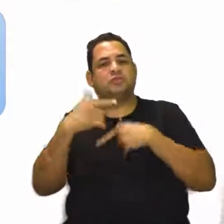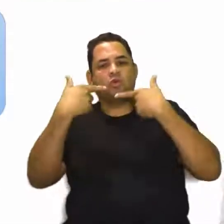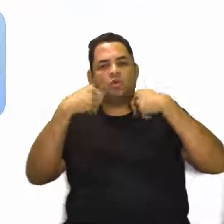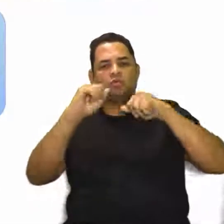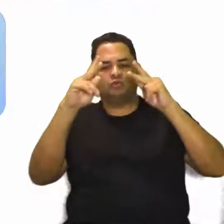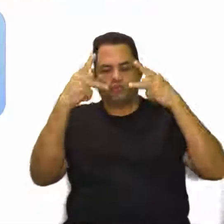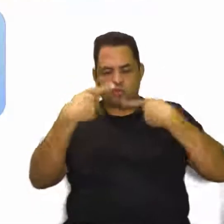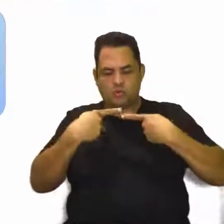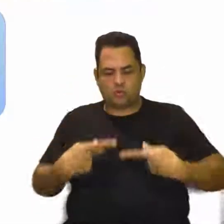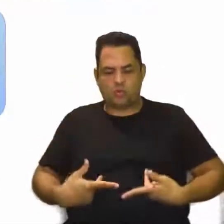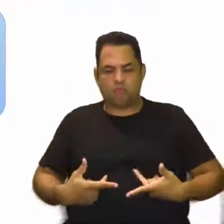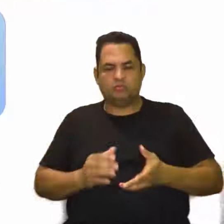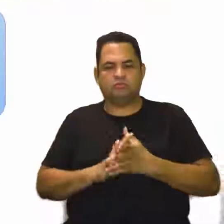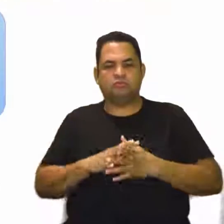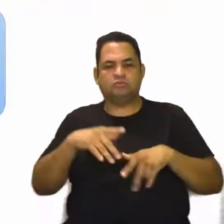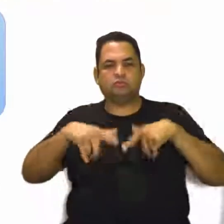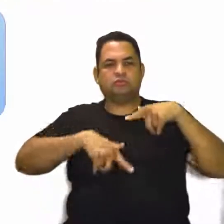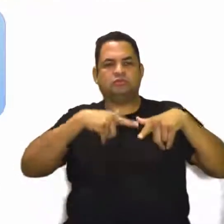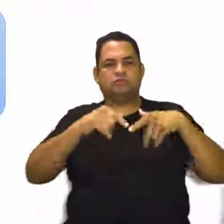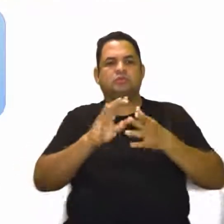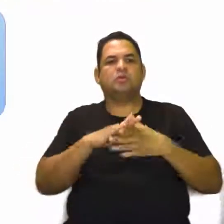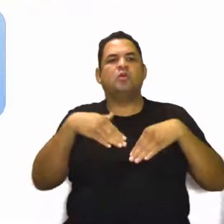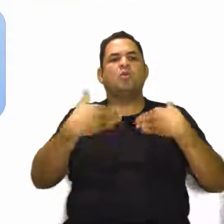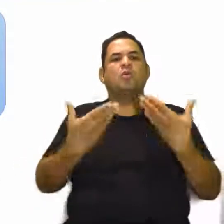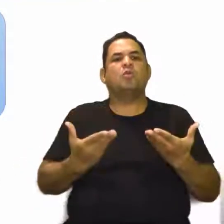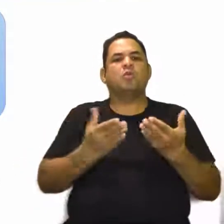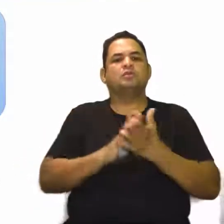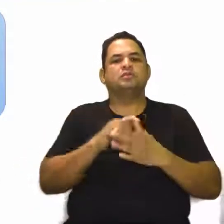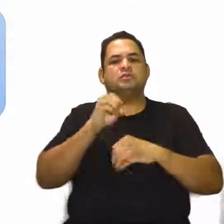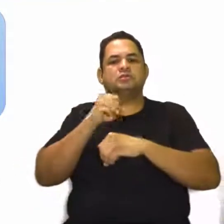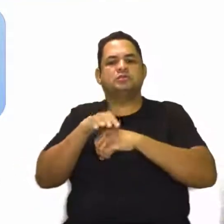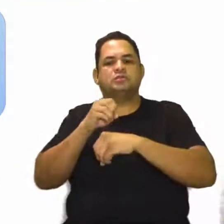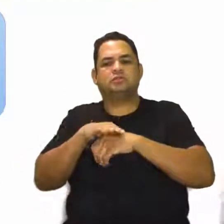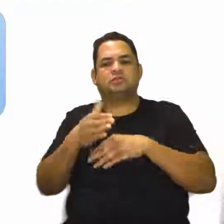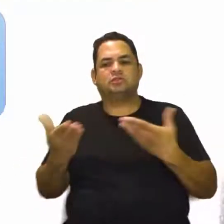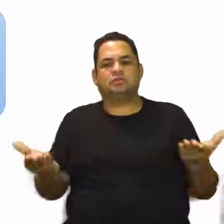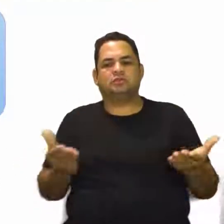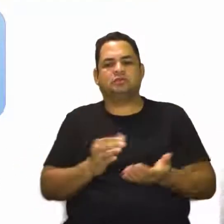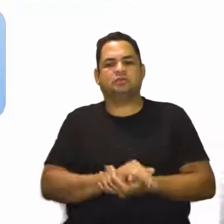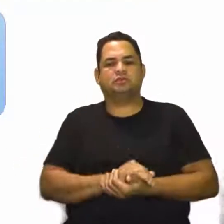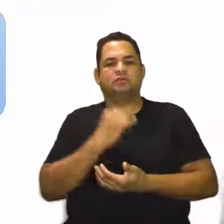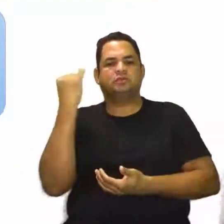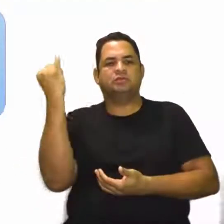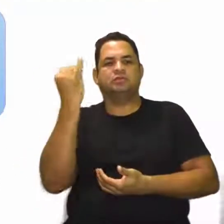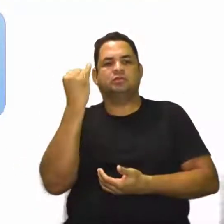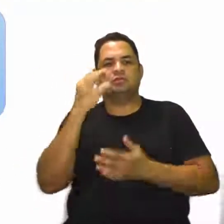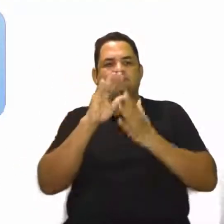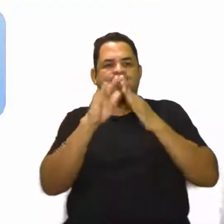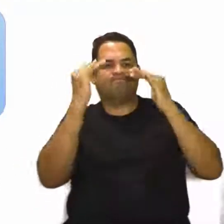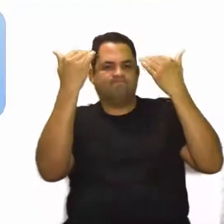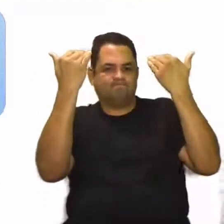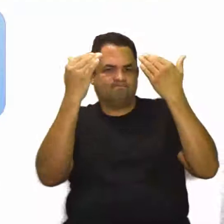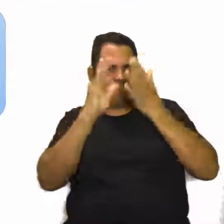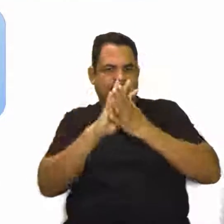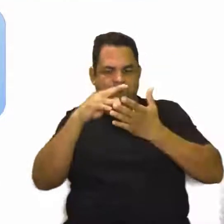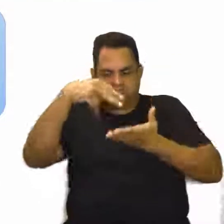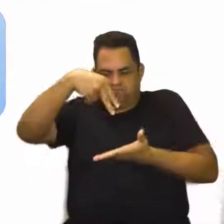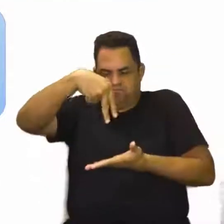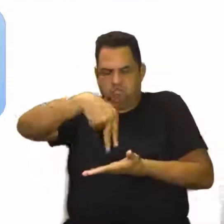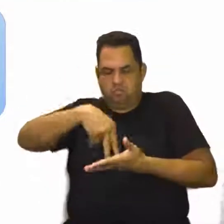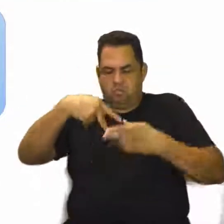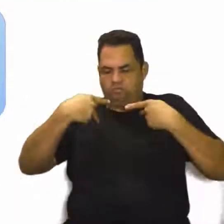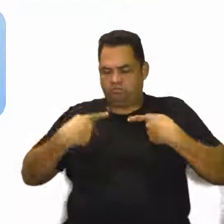linguagem corporal no trabalho. Quais que seriam essas dicas, professora Iris? É importante aí prestar mais atenção nas